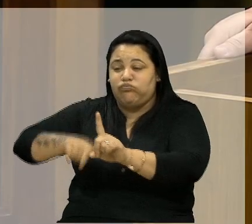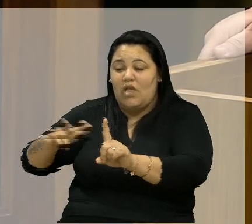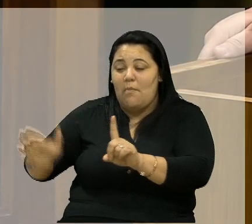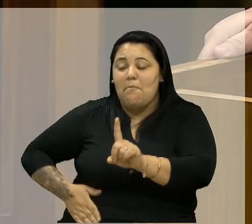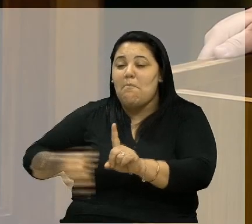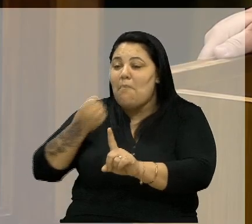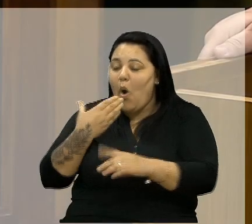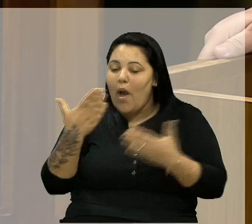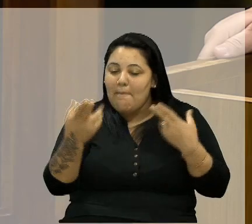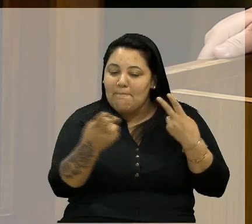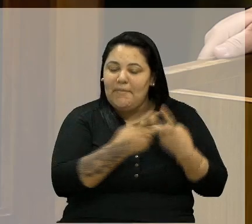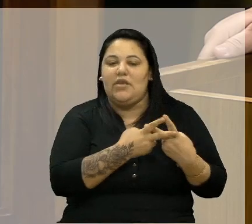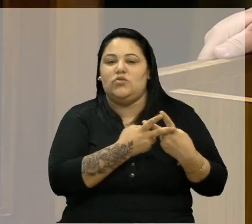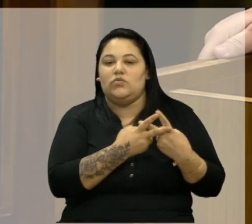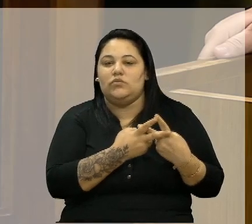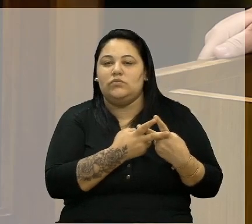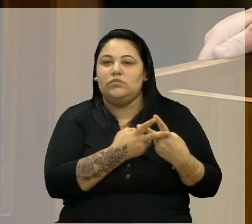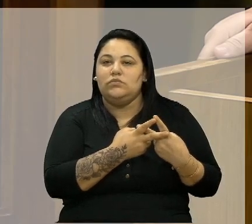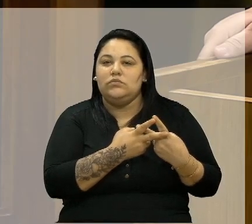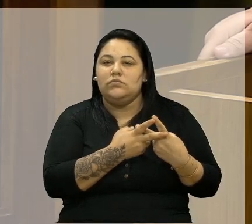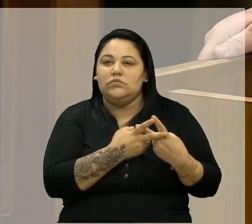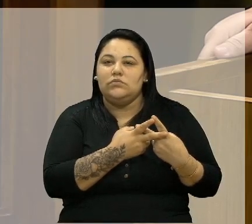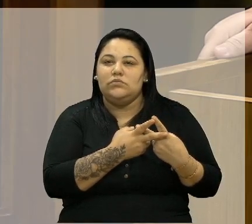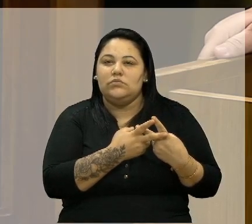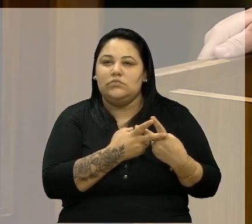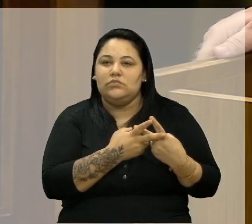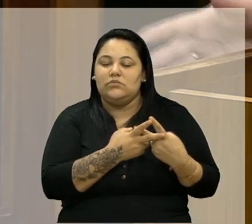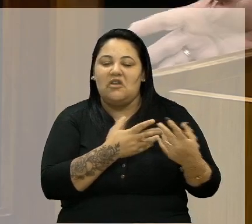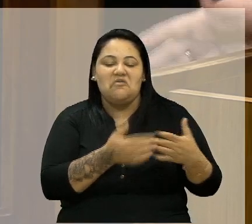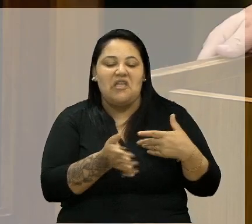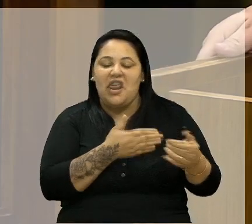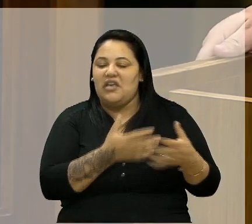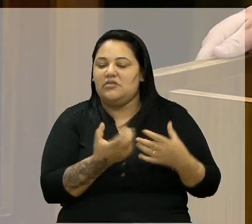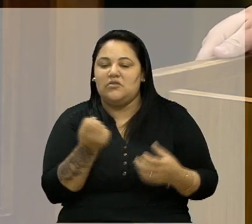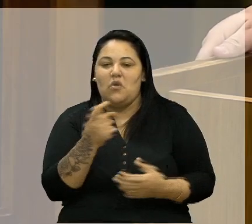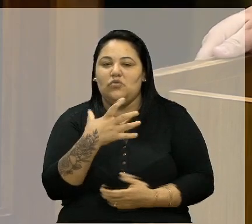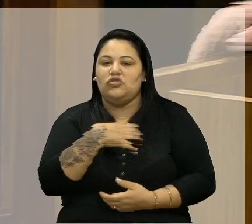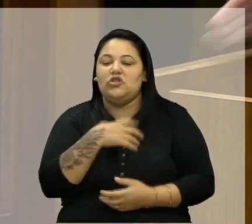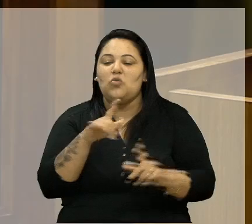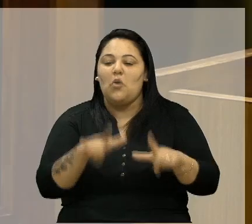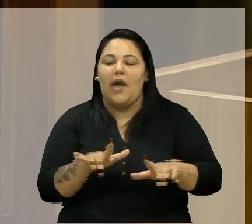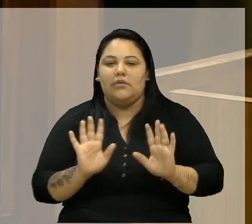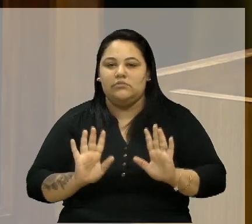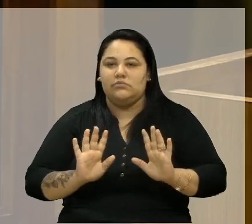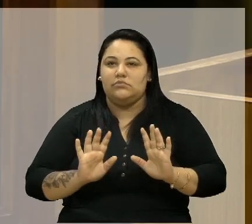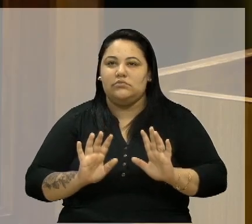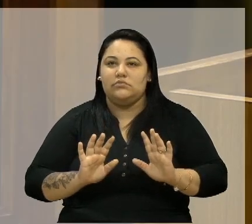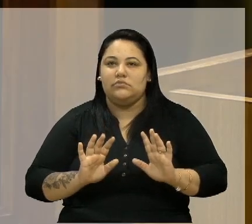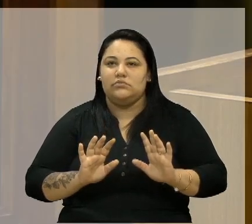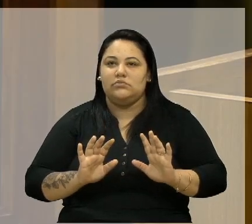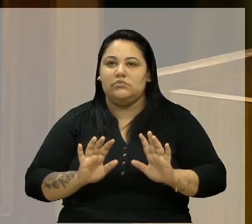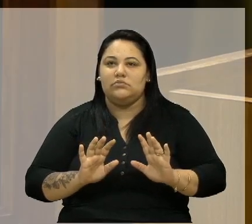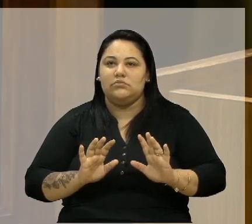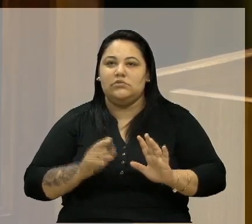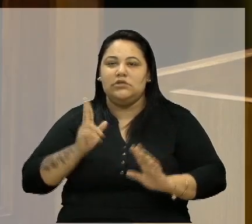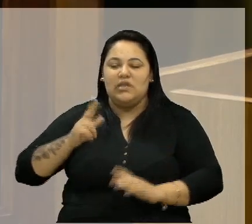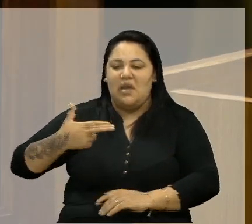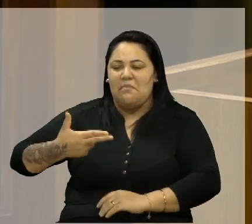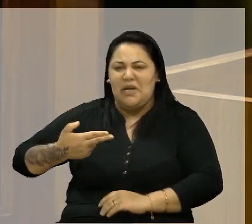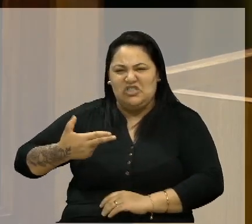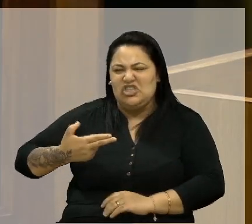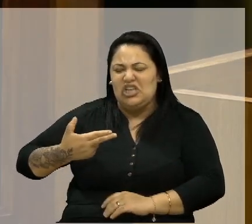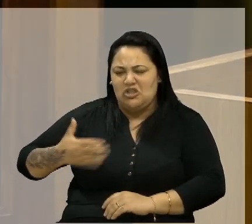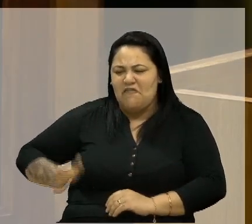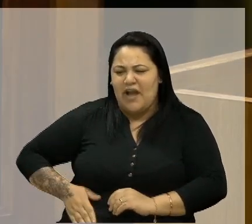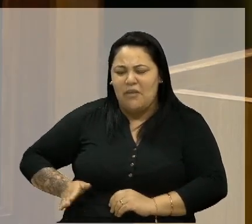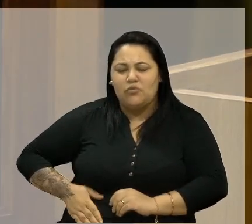preso. Tá? Não me interessa de que forma e da onde ele é. Então, se for bandido, tem que pagar